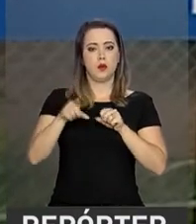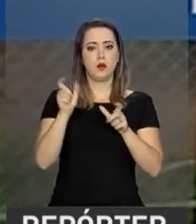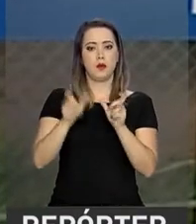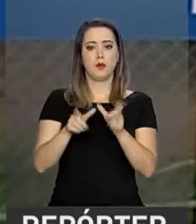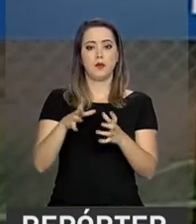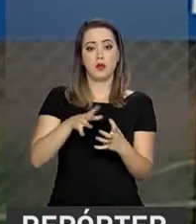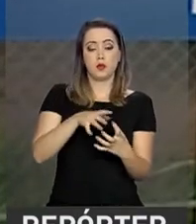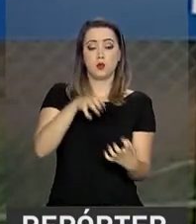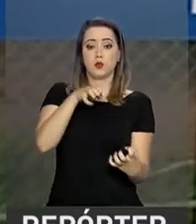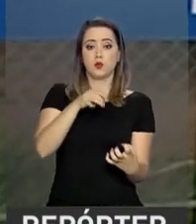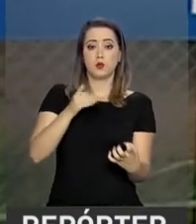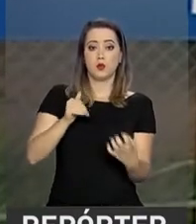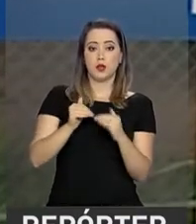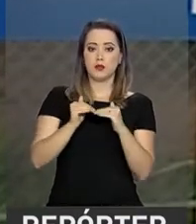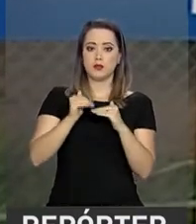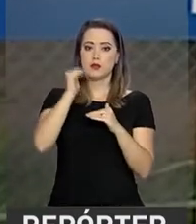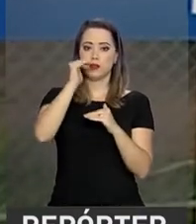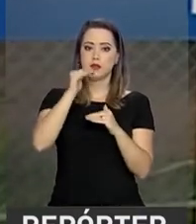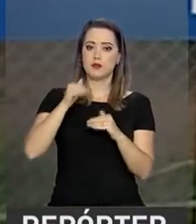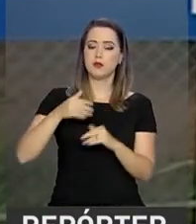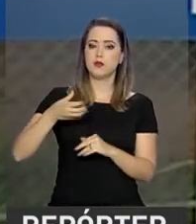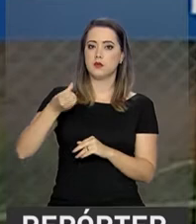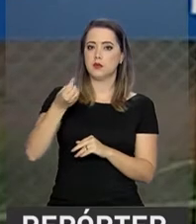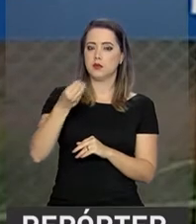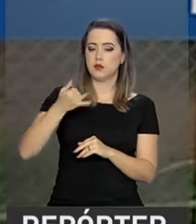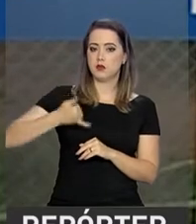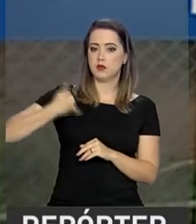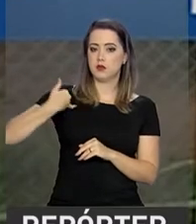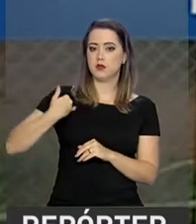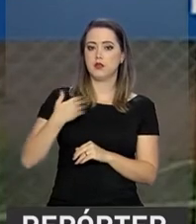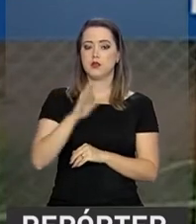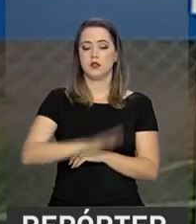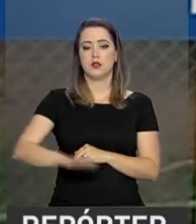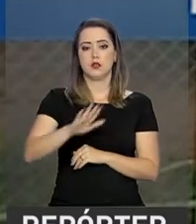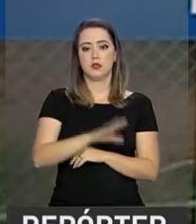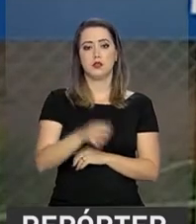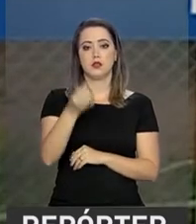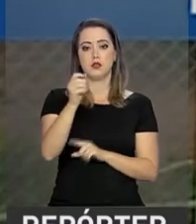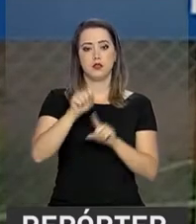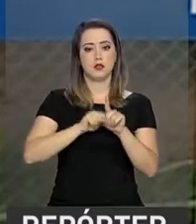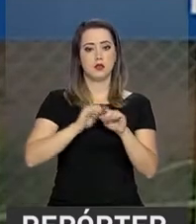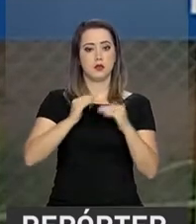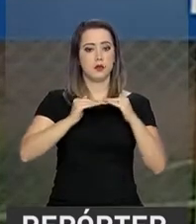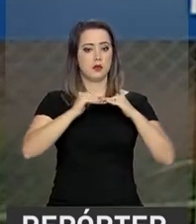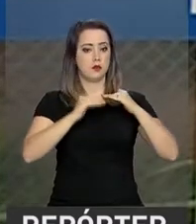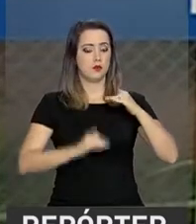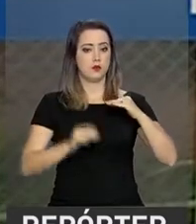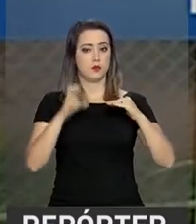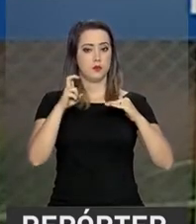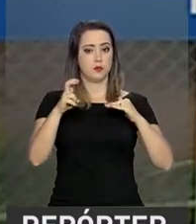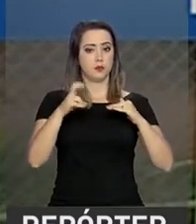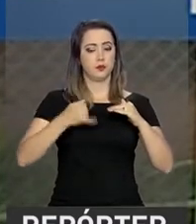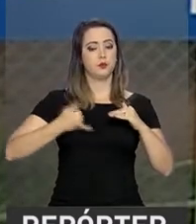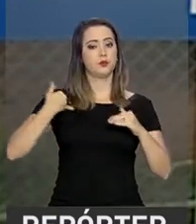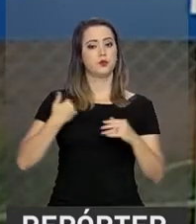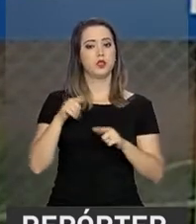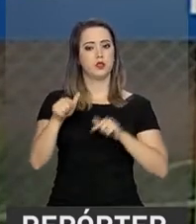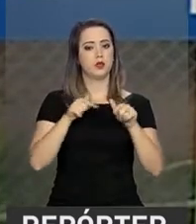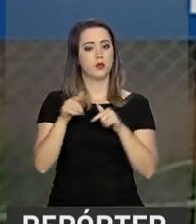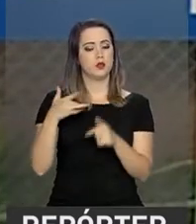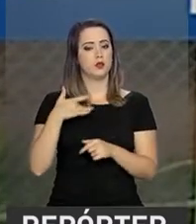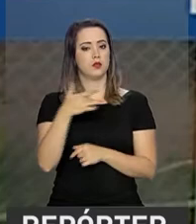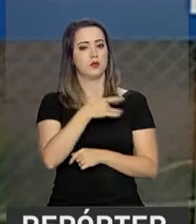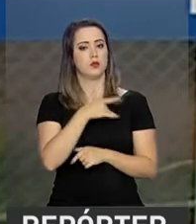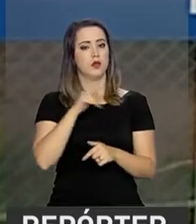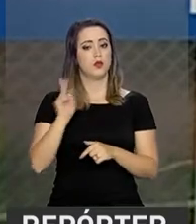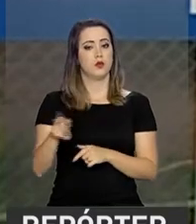idosos a partir de 60 anos, crianças de 6 meses a menores de 5 anos, trabalhadores de saúde, professores